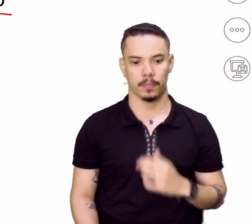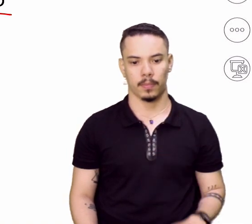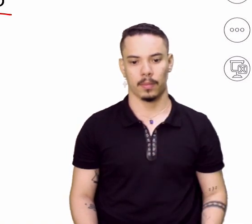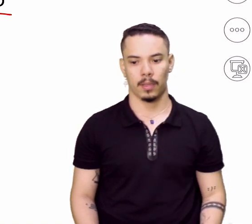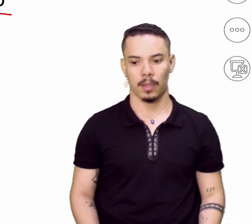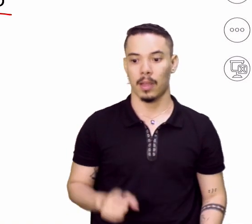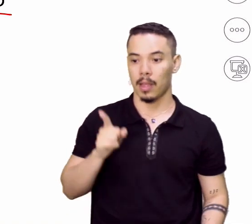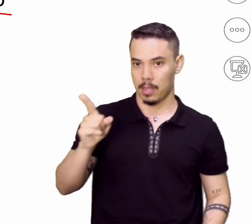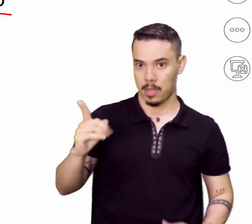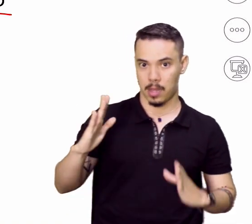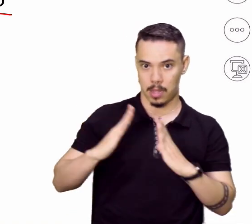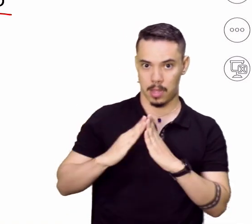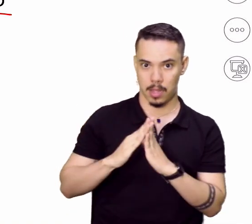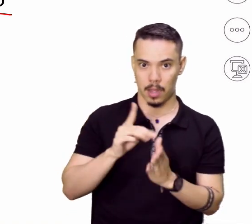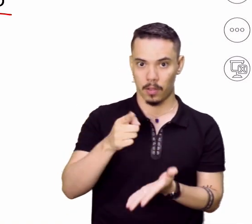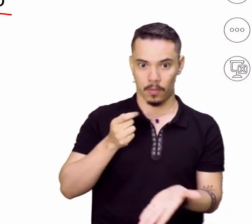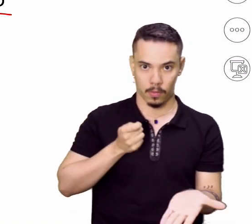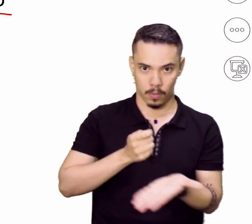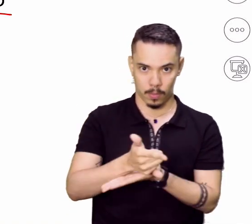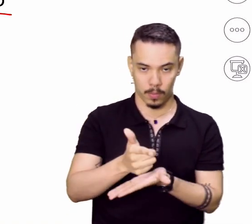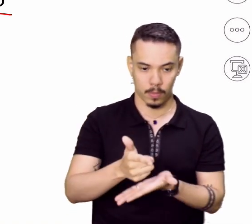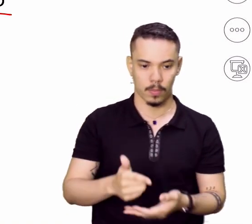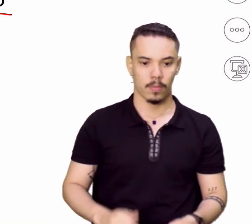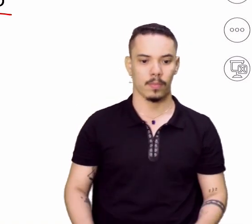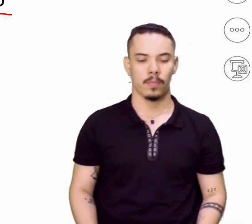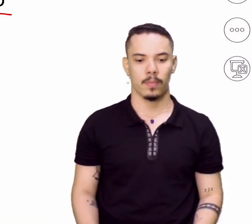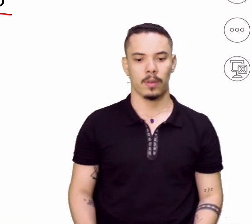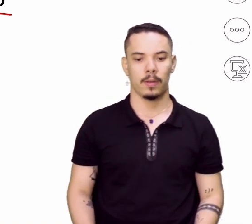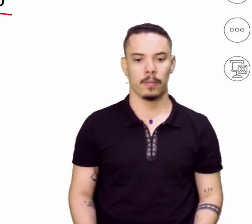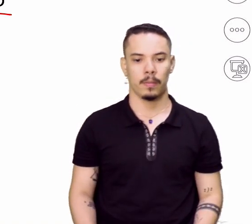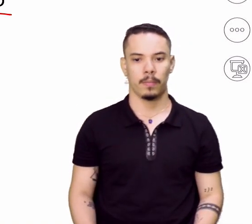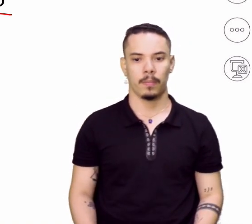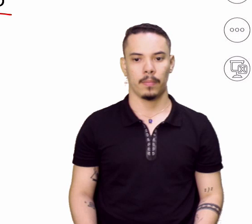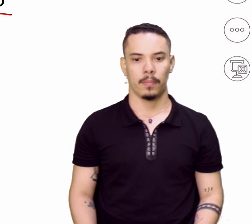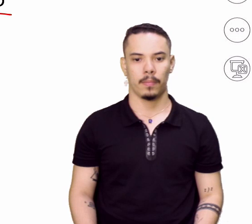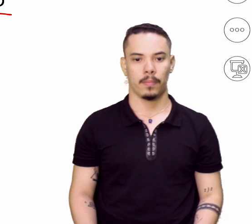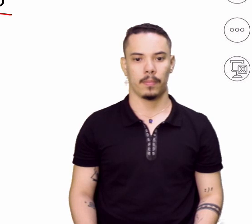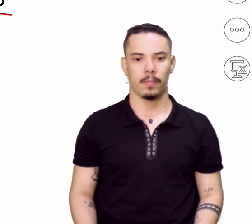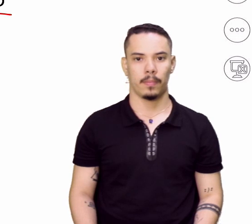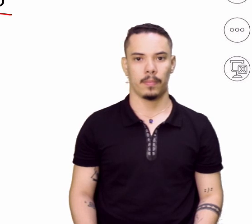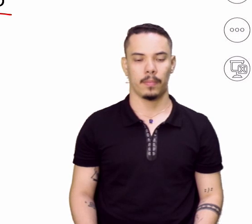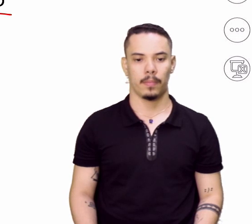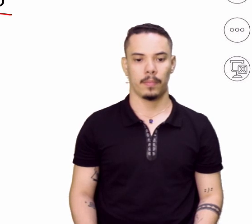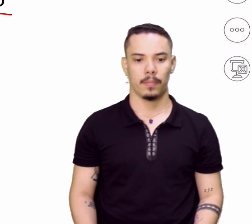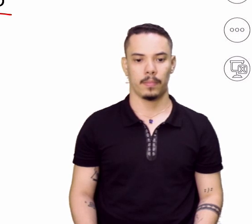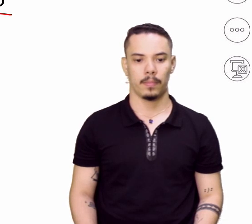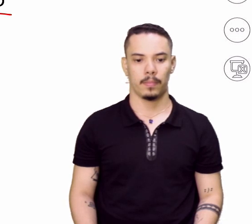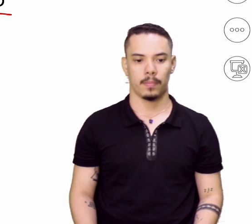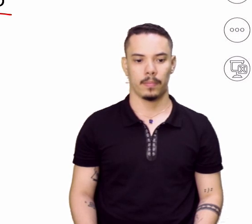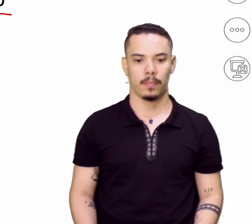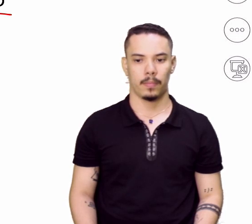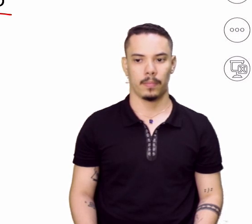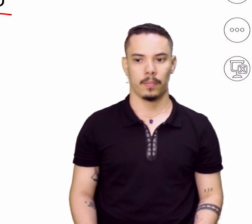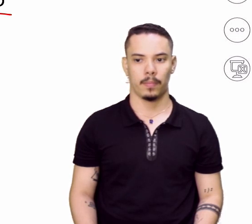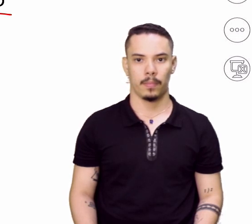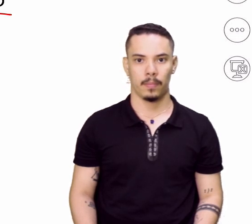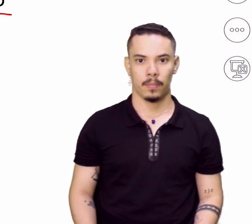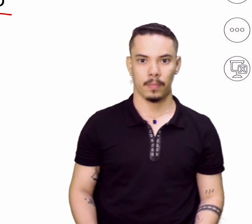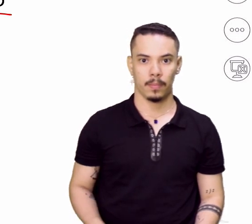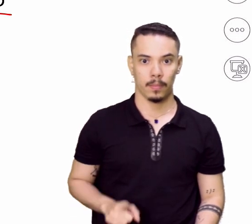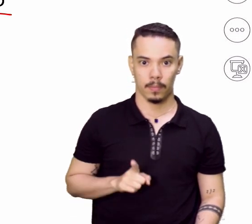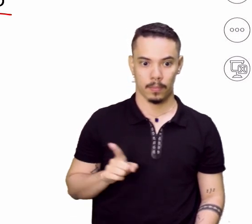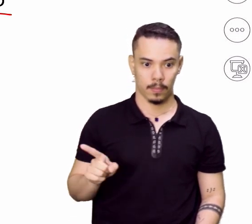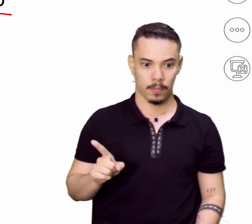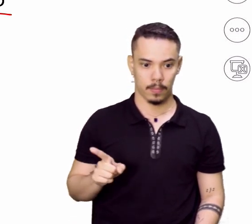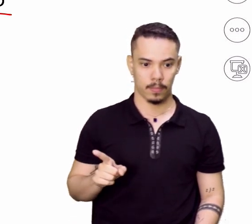Aquela é a casa que você comprou? Ou is this the house which you bought? Aquela é a